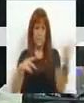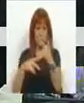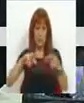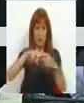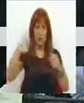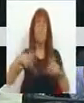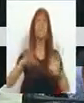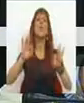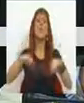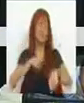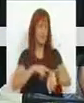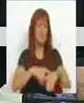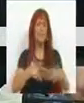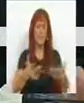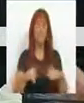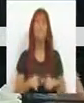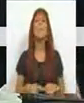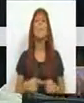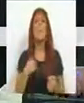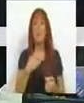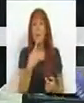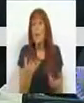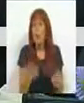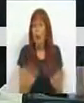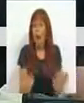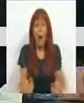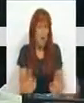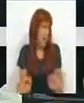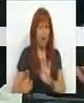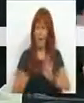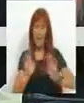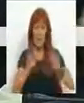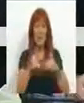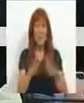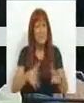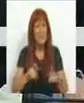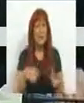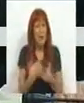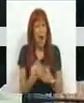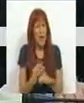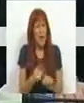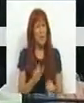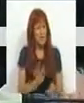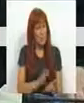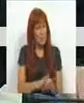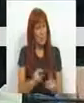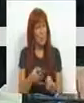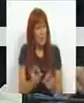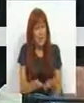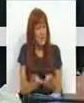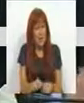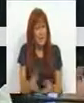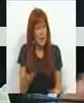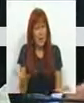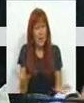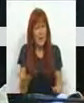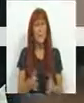Póvoa, concluindo, e garantir que tal não ia acontecer. Portanto, é preciso colocar as coisas factualmente como elas são.